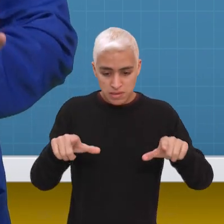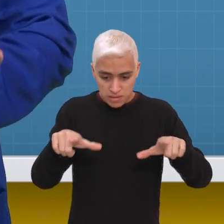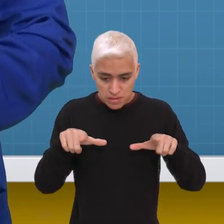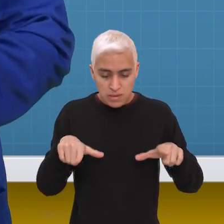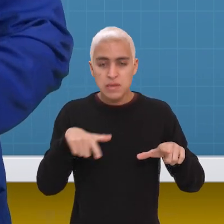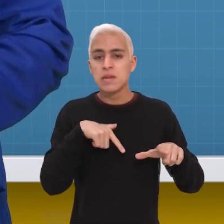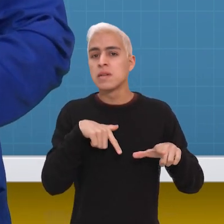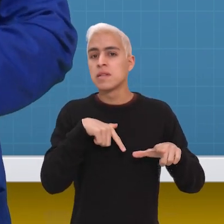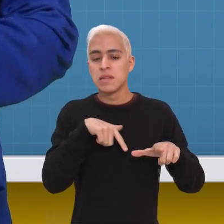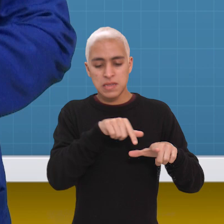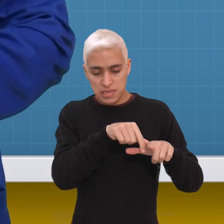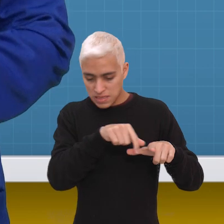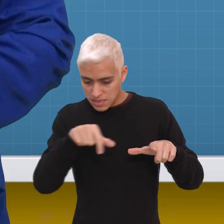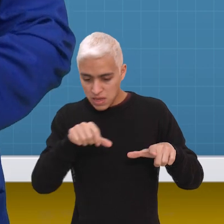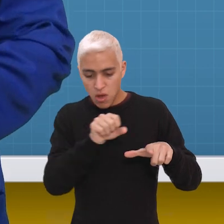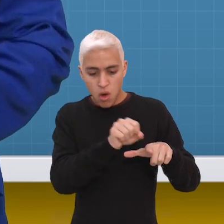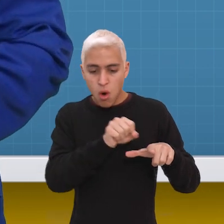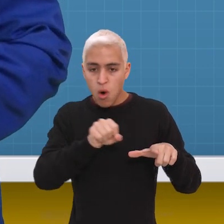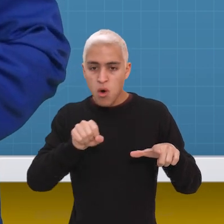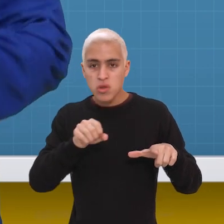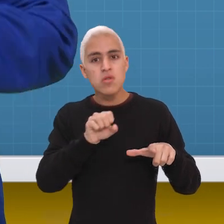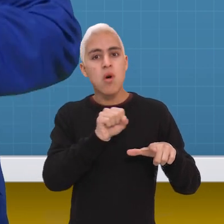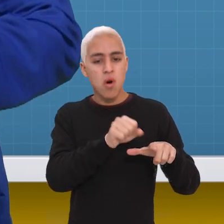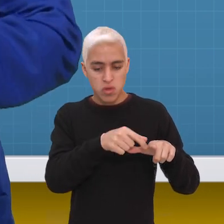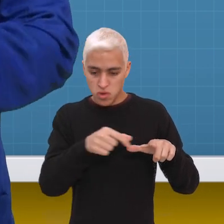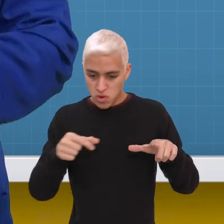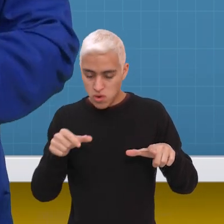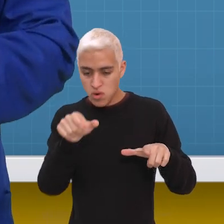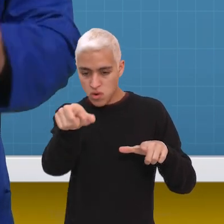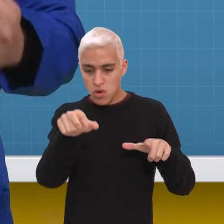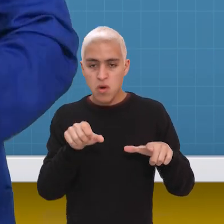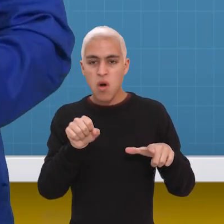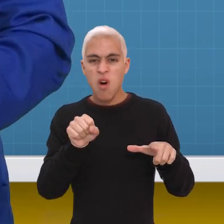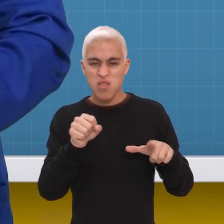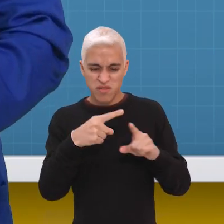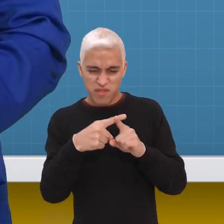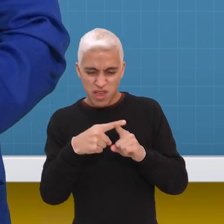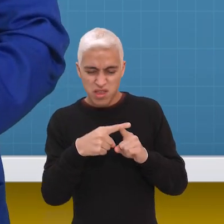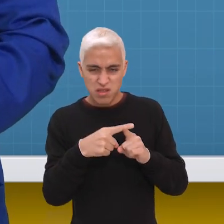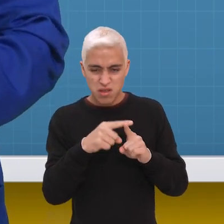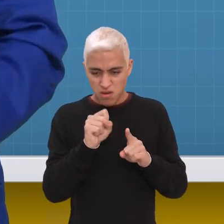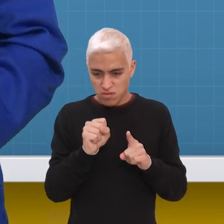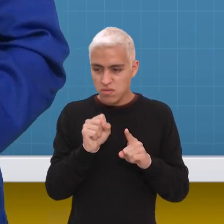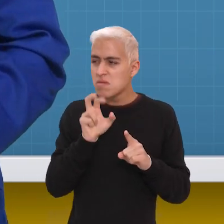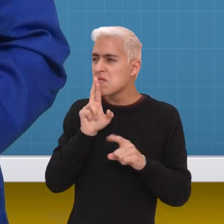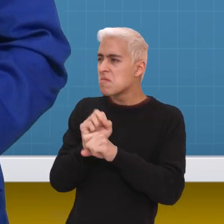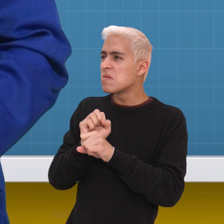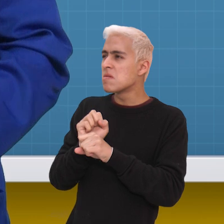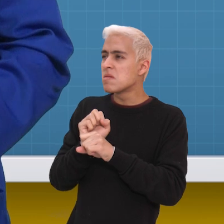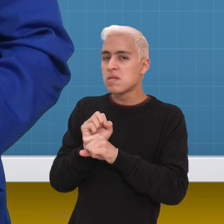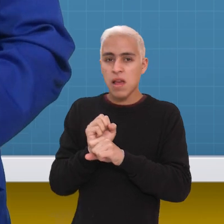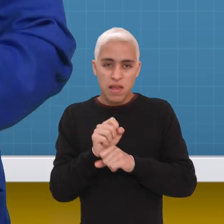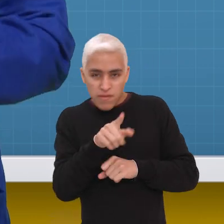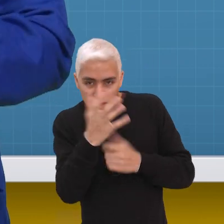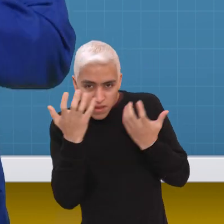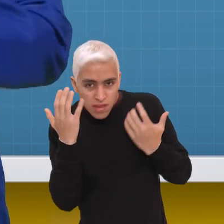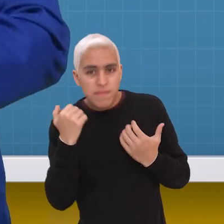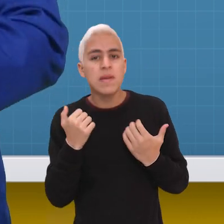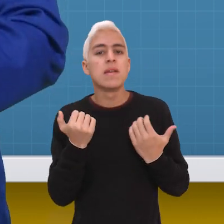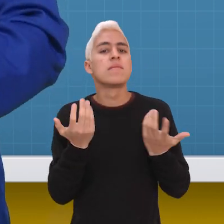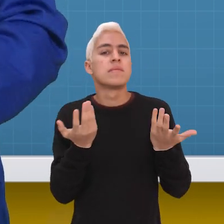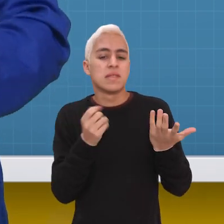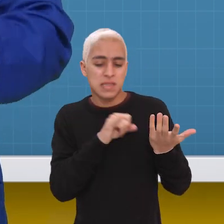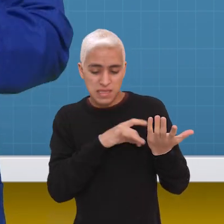mesmo. O tabuleiro tem em cada lado 8 casas. 8 vezes 8. Opa! Parte da resposta. Você quer